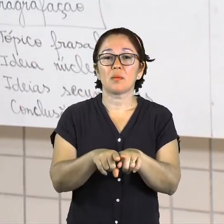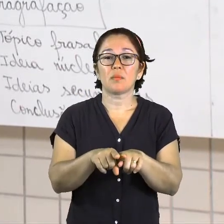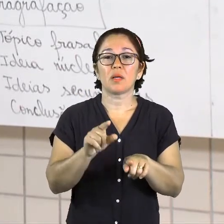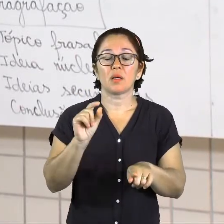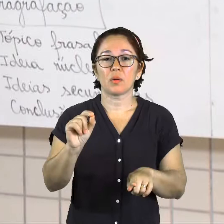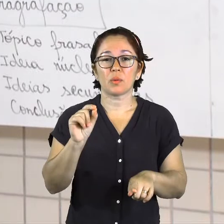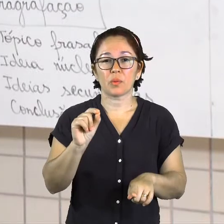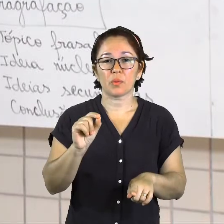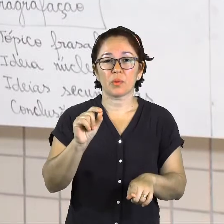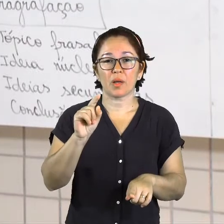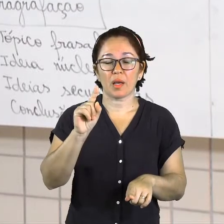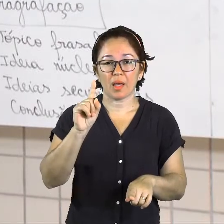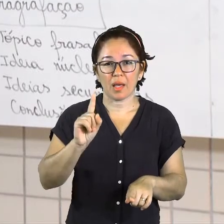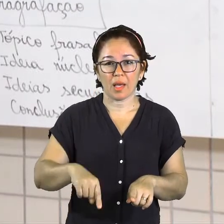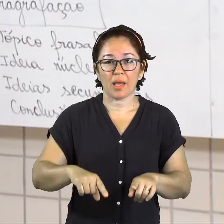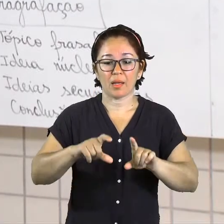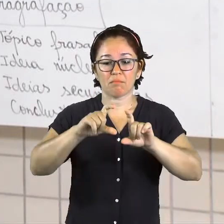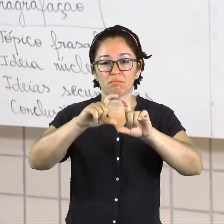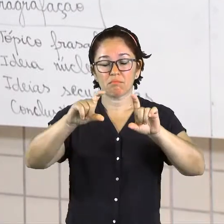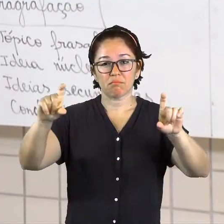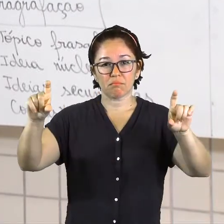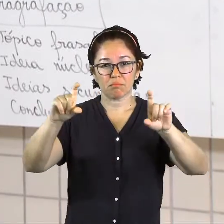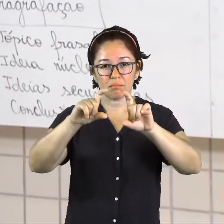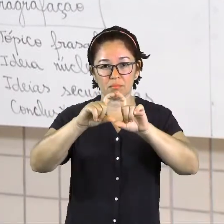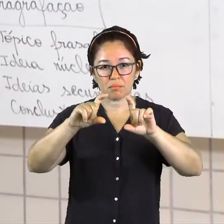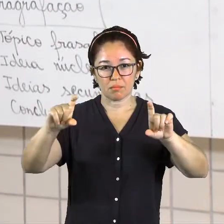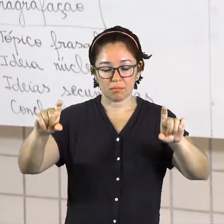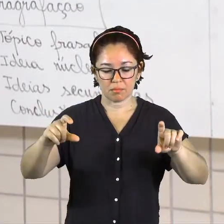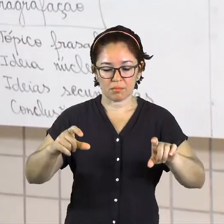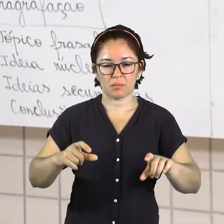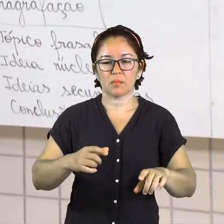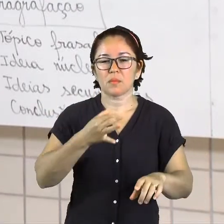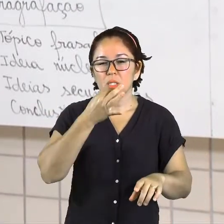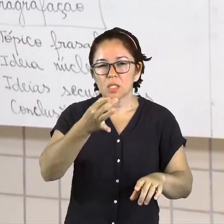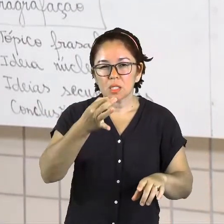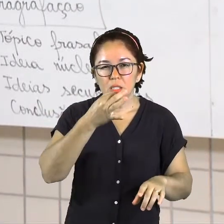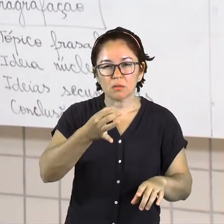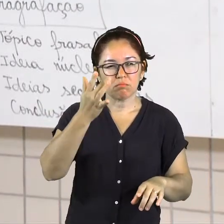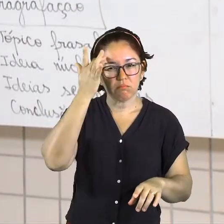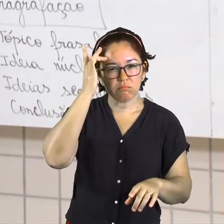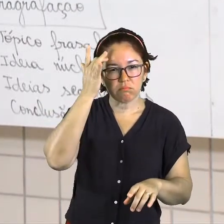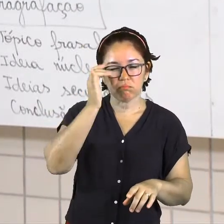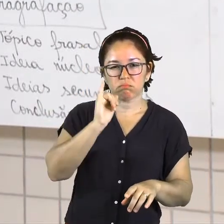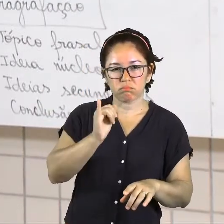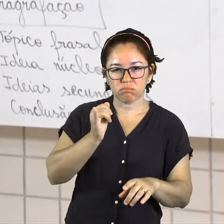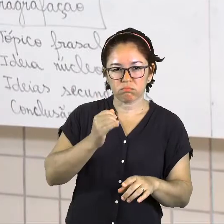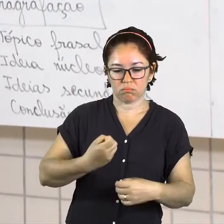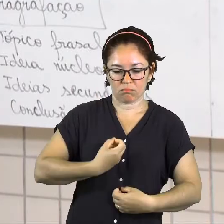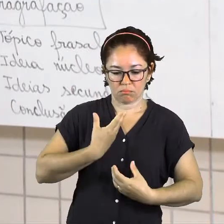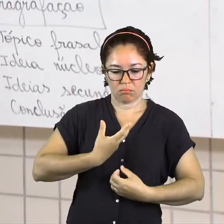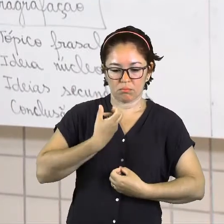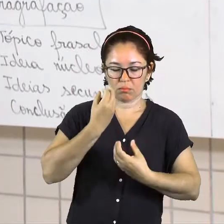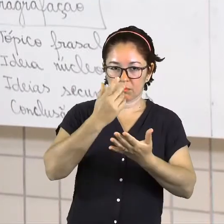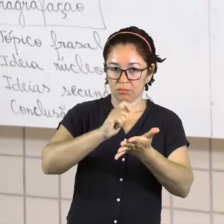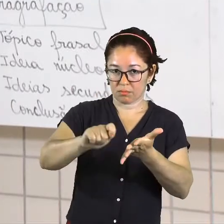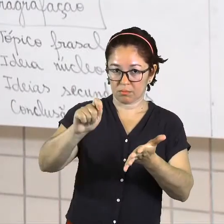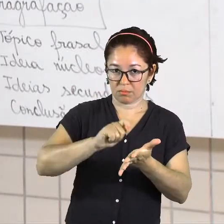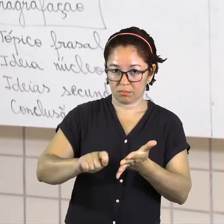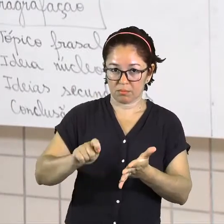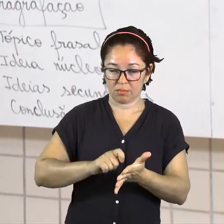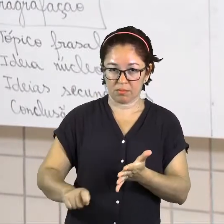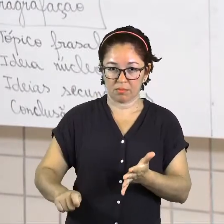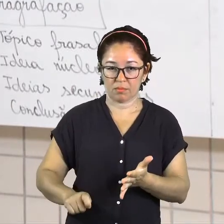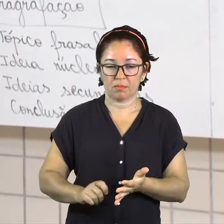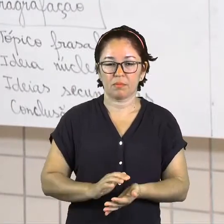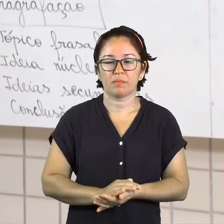a produção de um parágrafo argumentativo, opinativo ou apreciativo. Sempre vocês